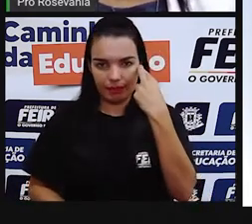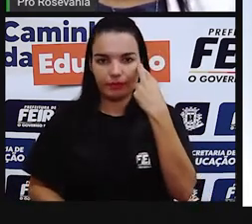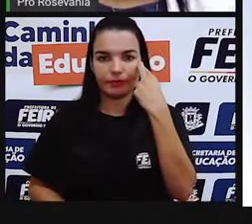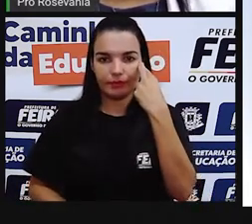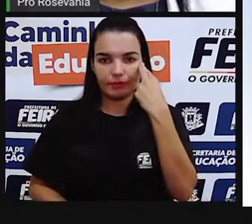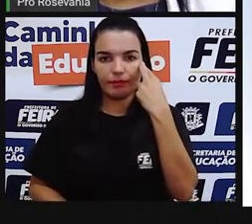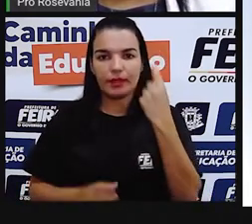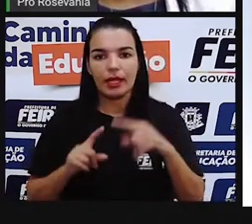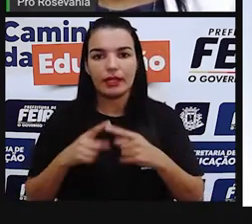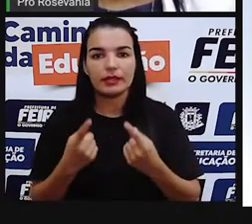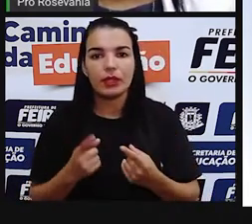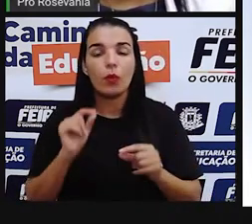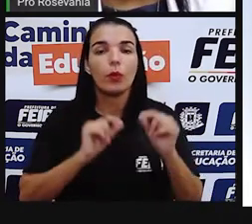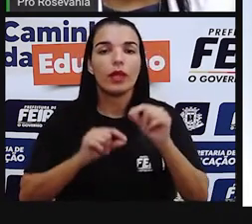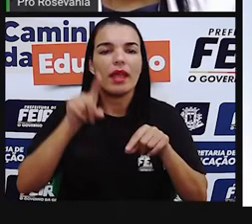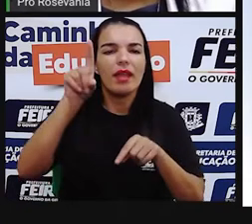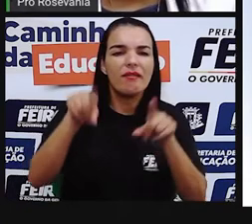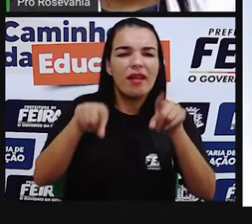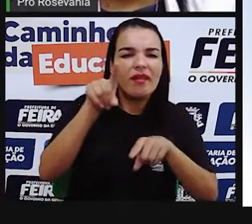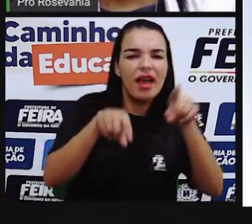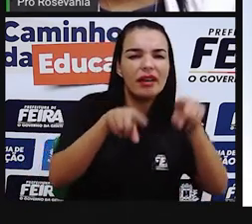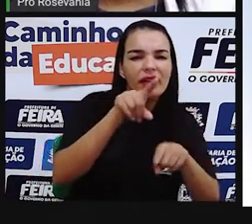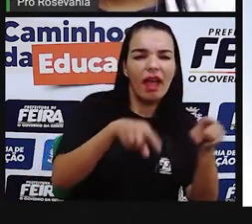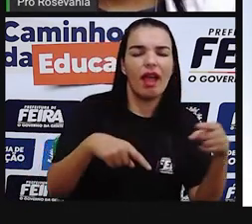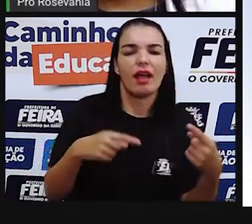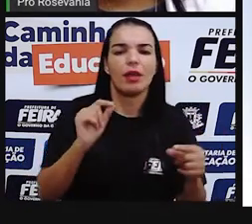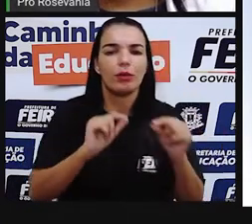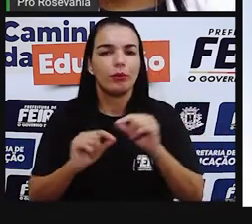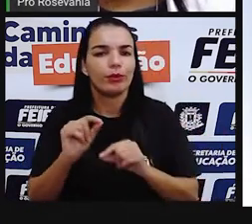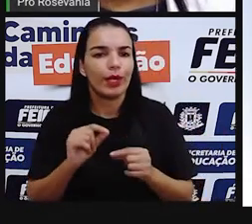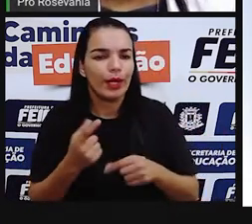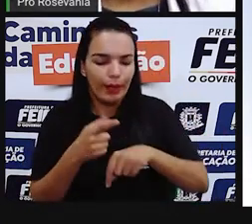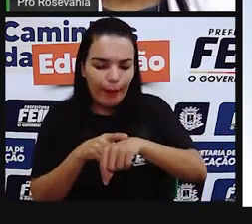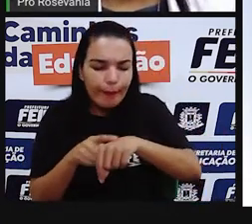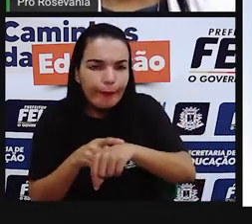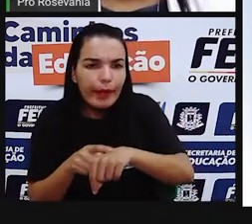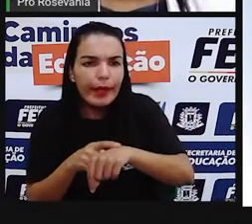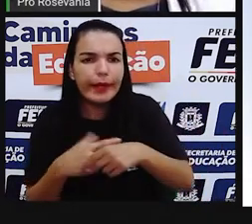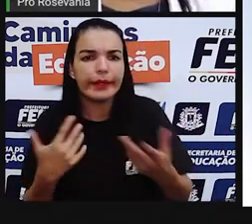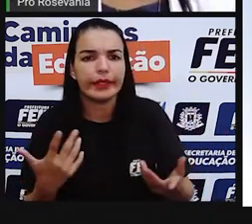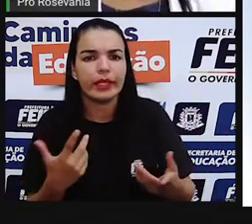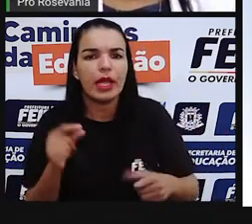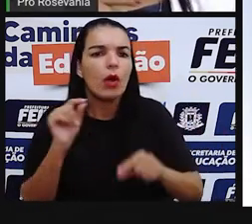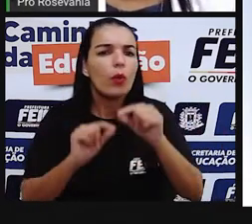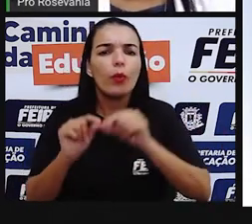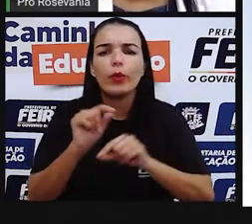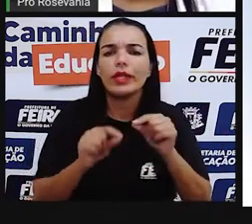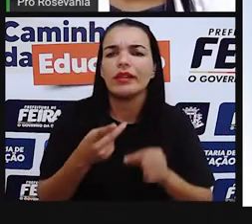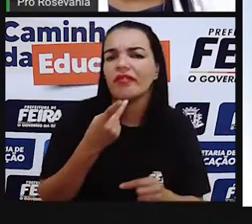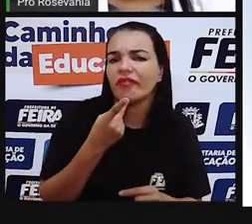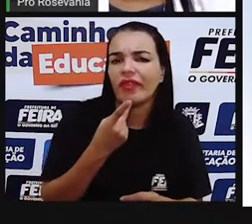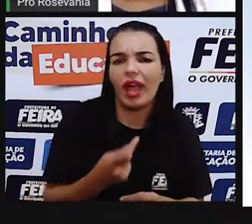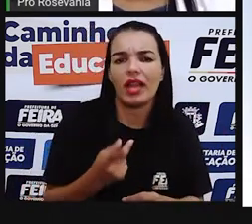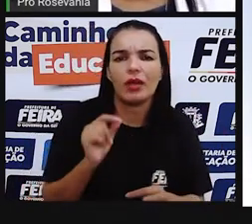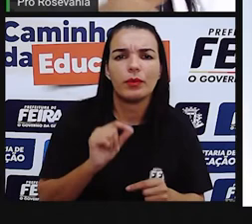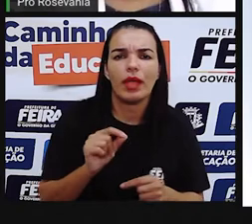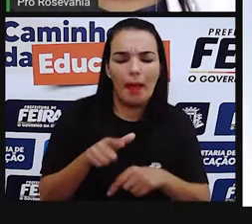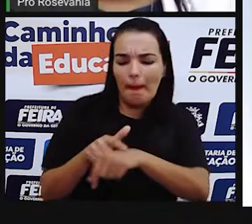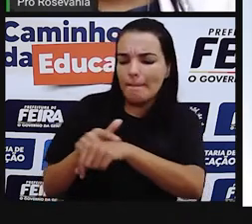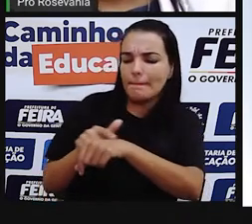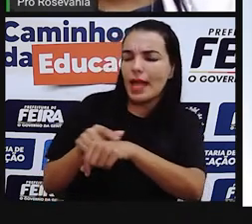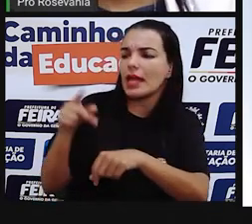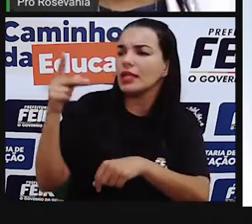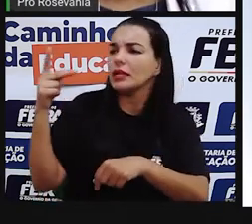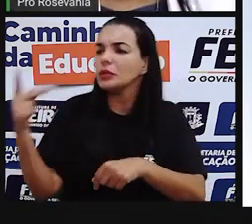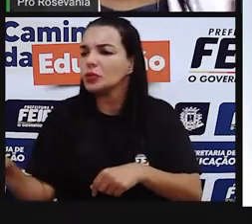só vai avaliar com relação à tonalidade da pele. E quem é que diz, né, que a pele tal é melhor do que